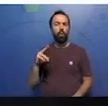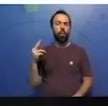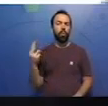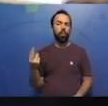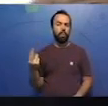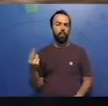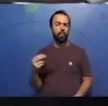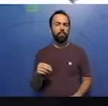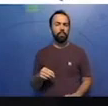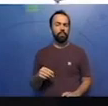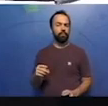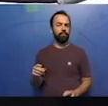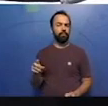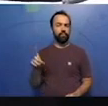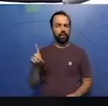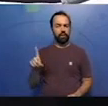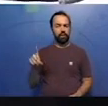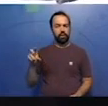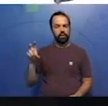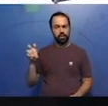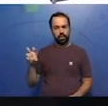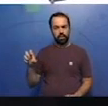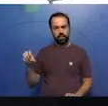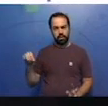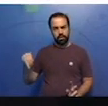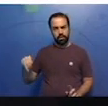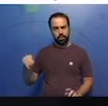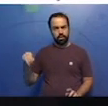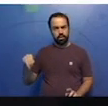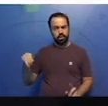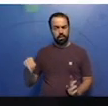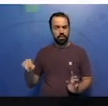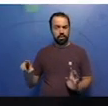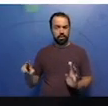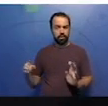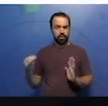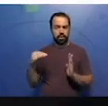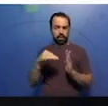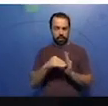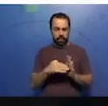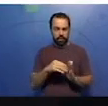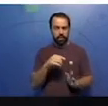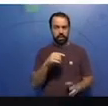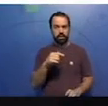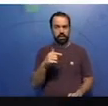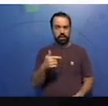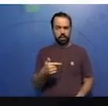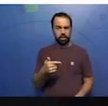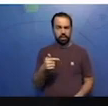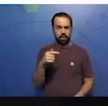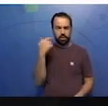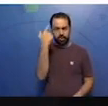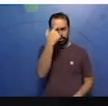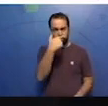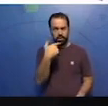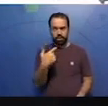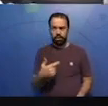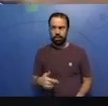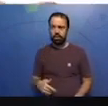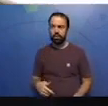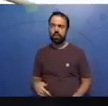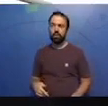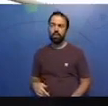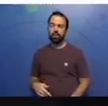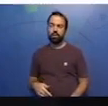lá. Por que 15 para 7? 5, 10, 15. E que depois de 15